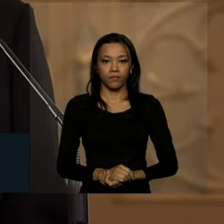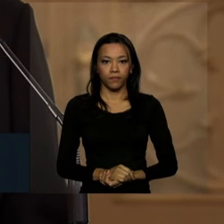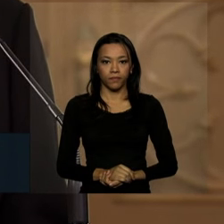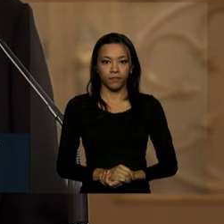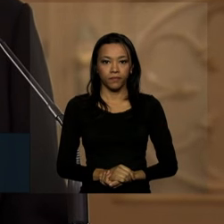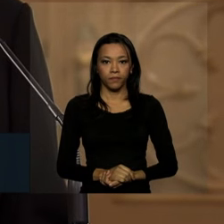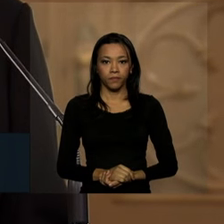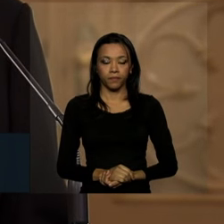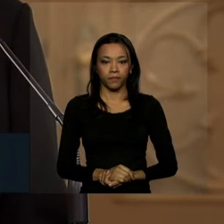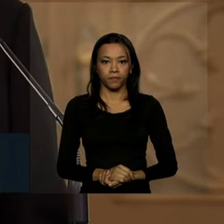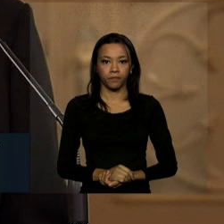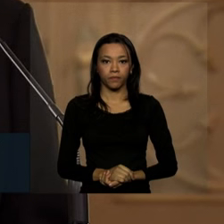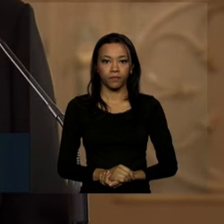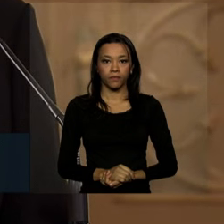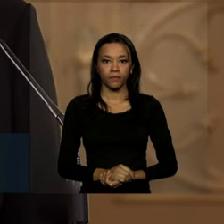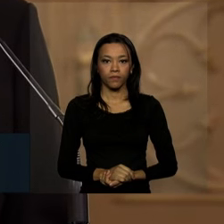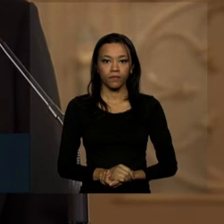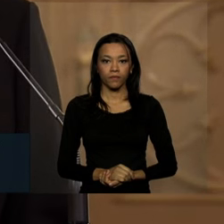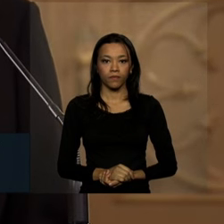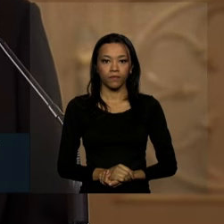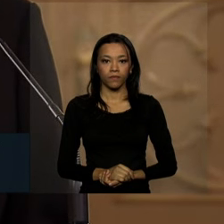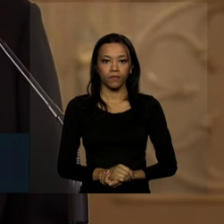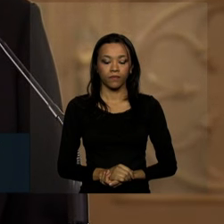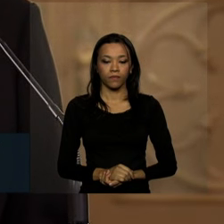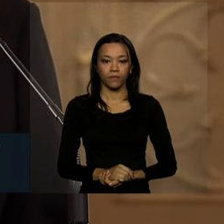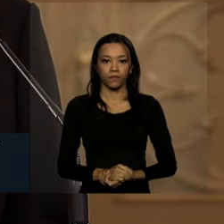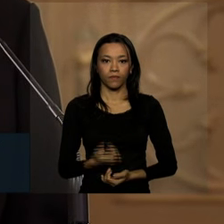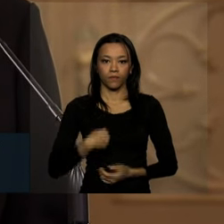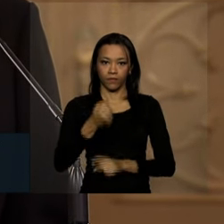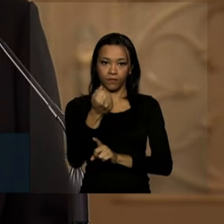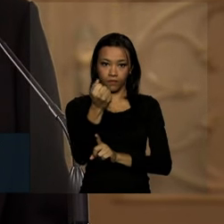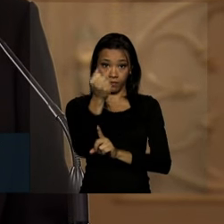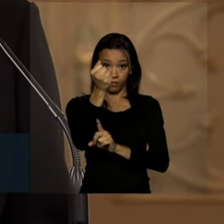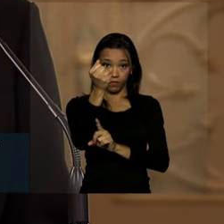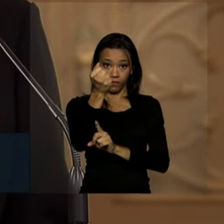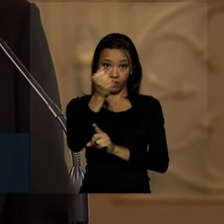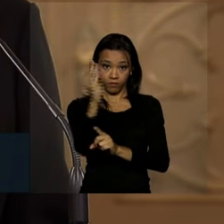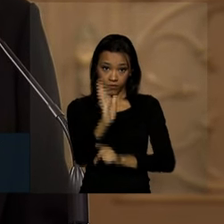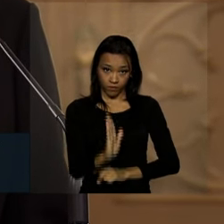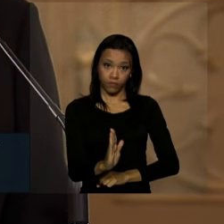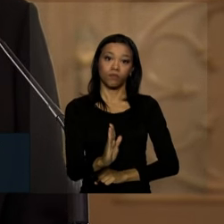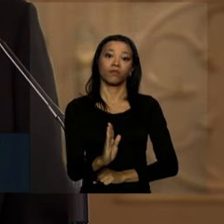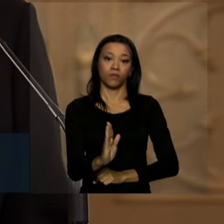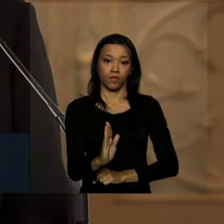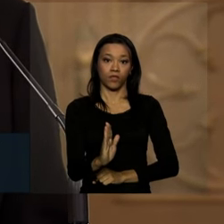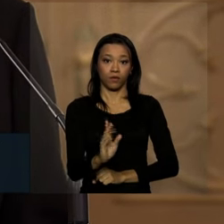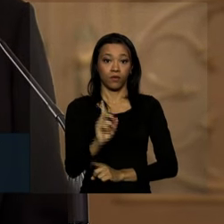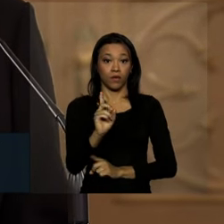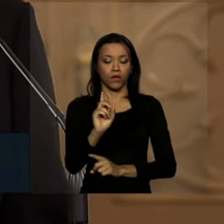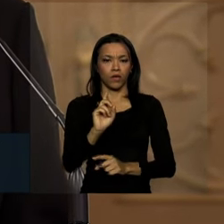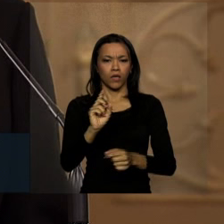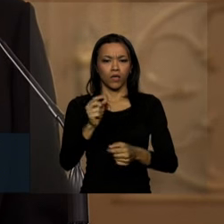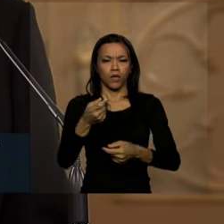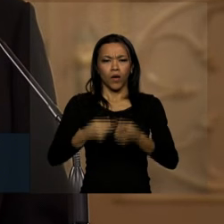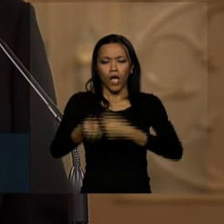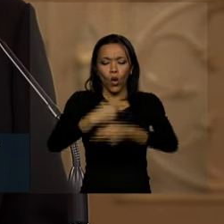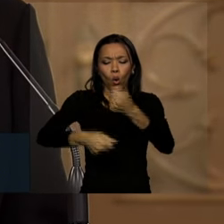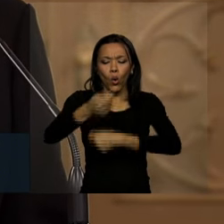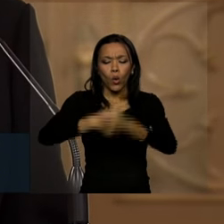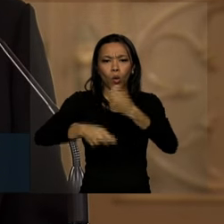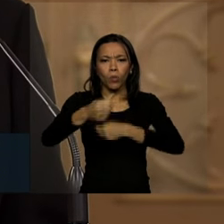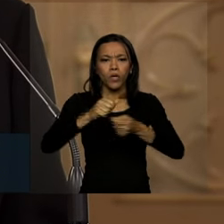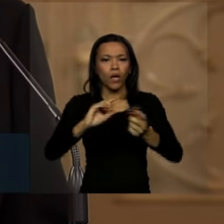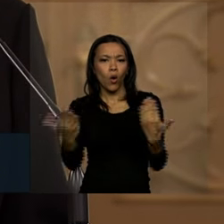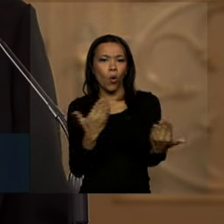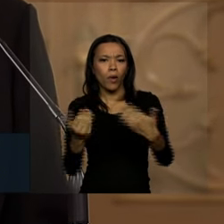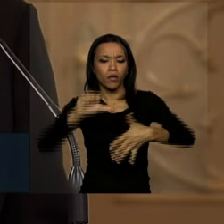and also create new job opportunities. O Brasil é das economias da América Latina mais industrializada.